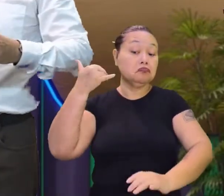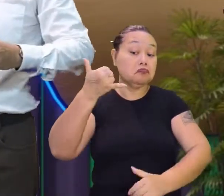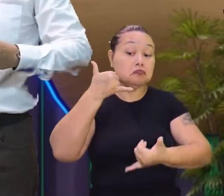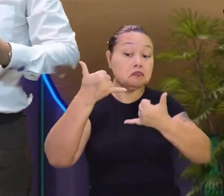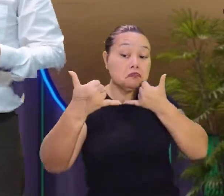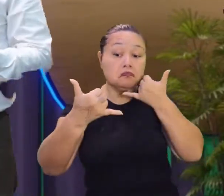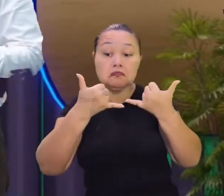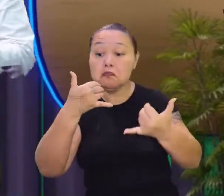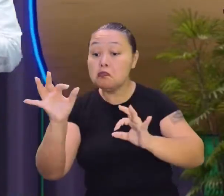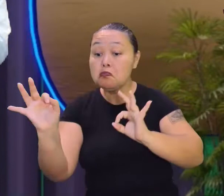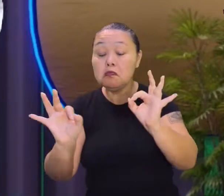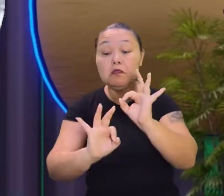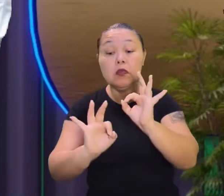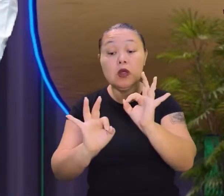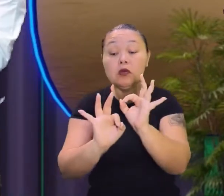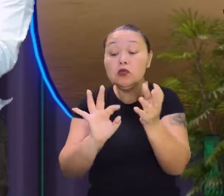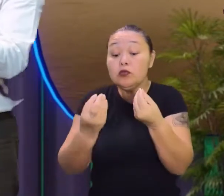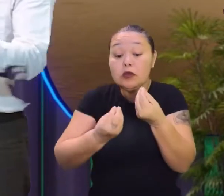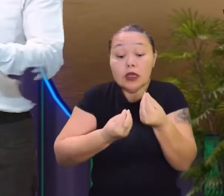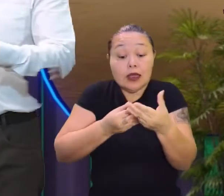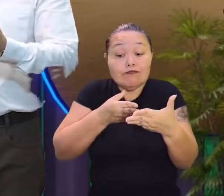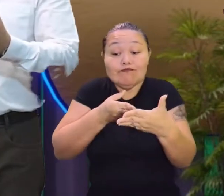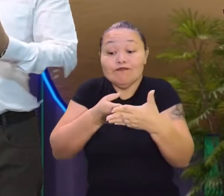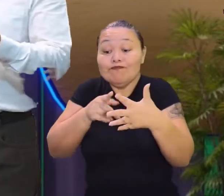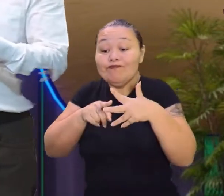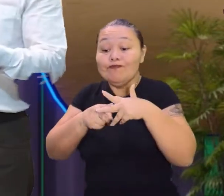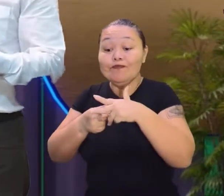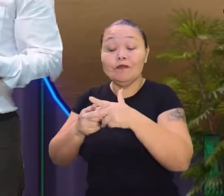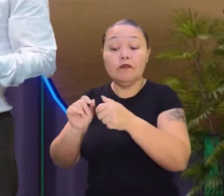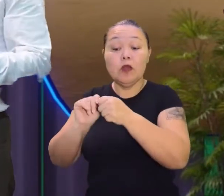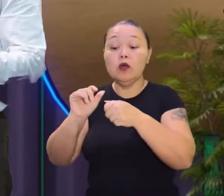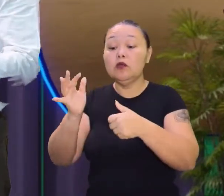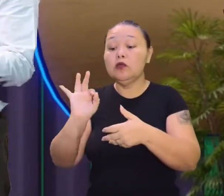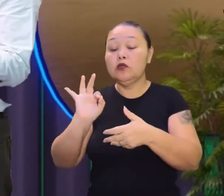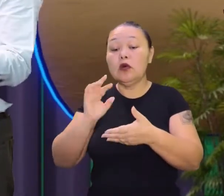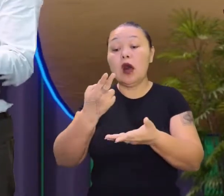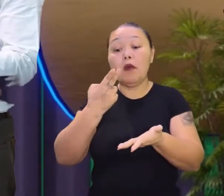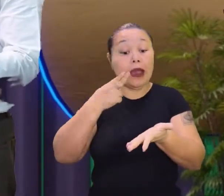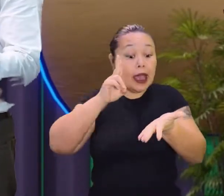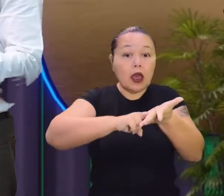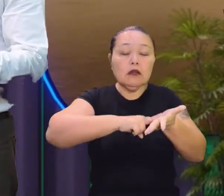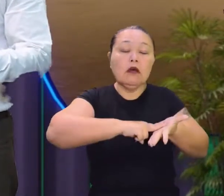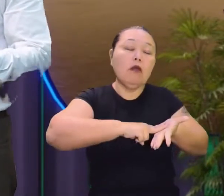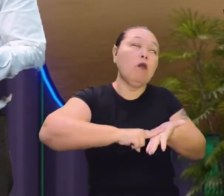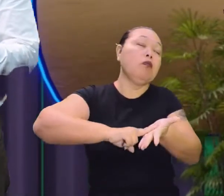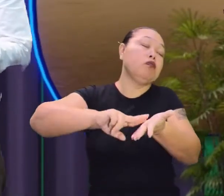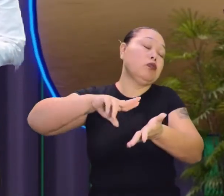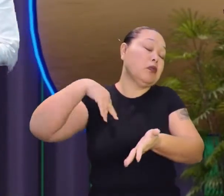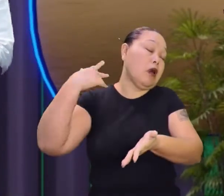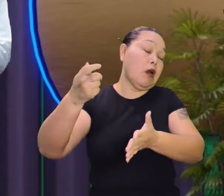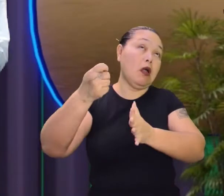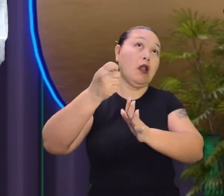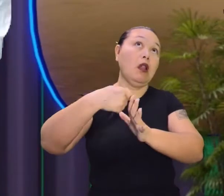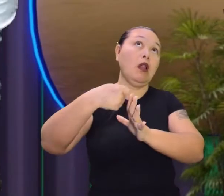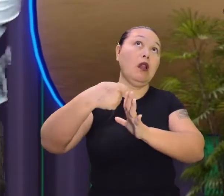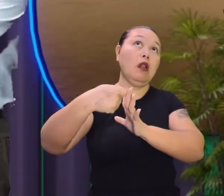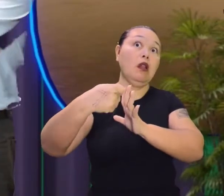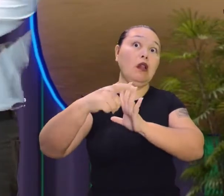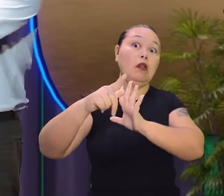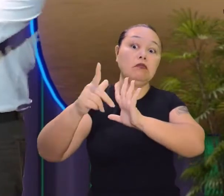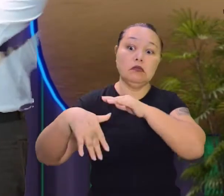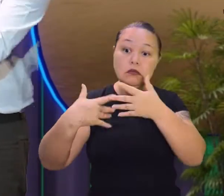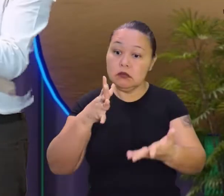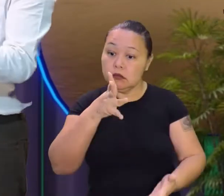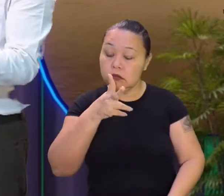Então, tudo era mecânico. Não existia uma carta, demorava meses. Então, o